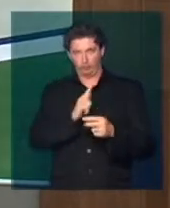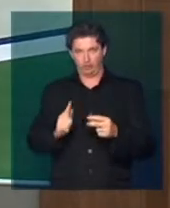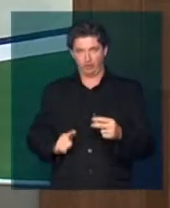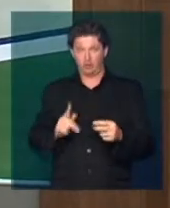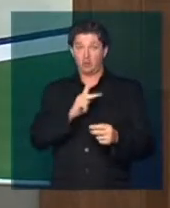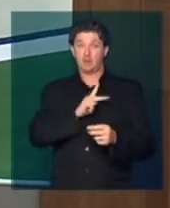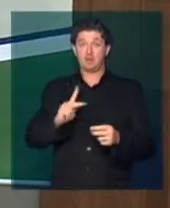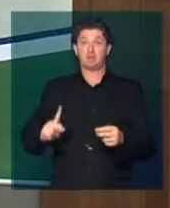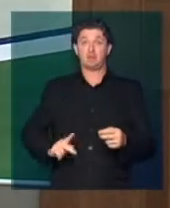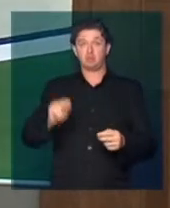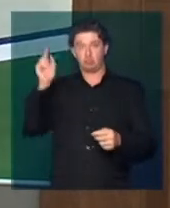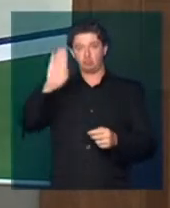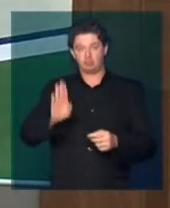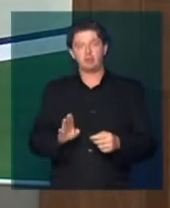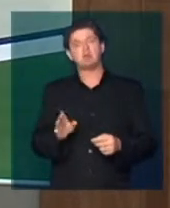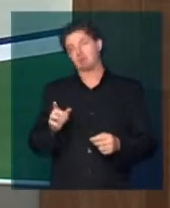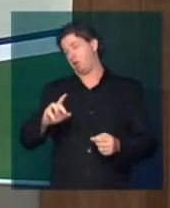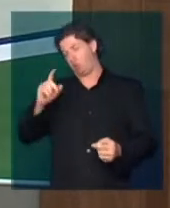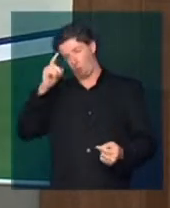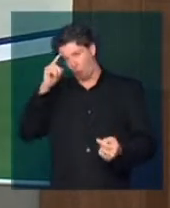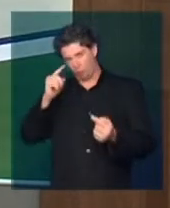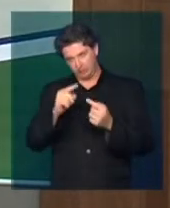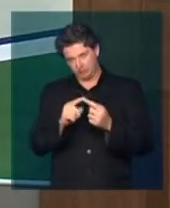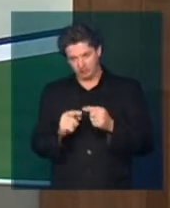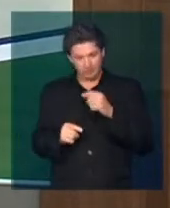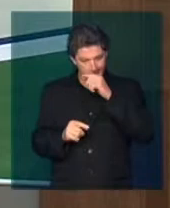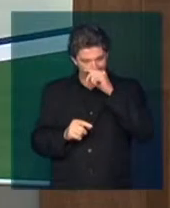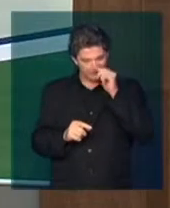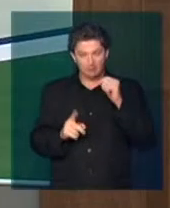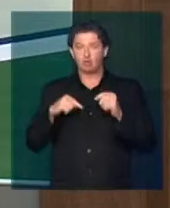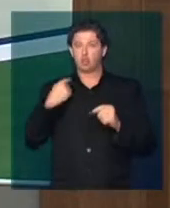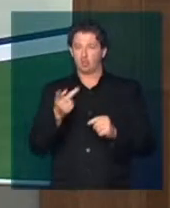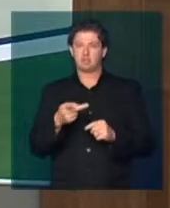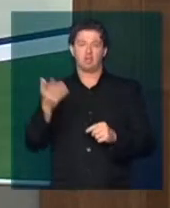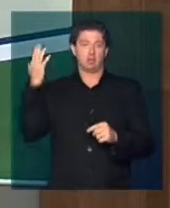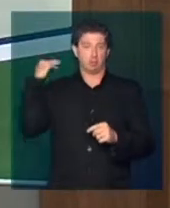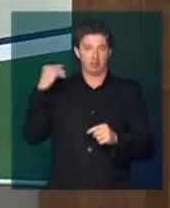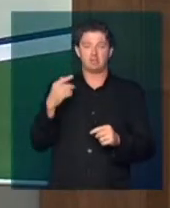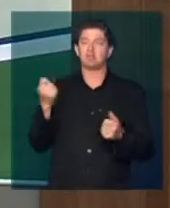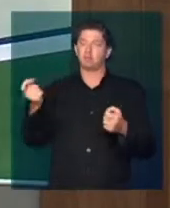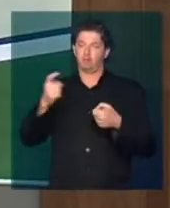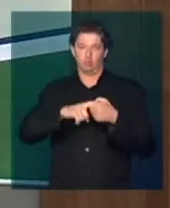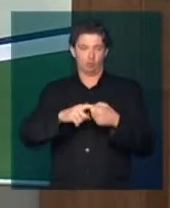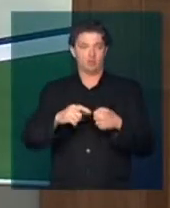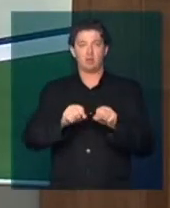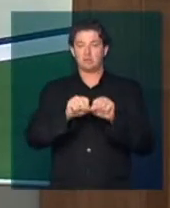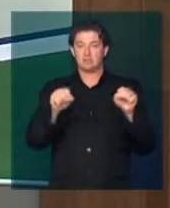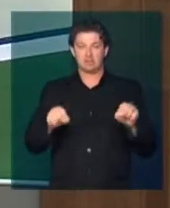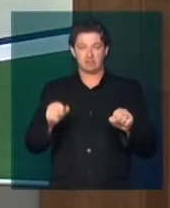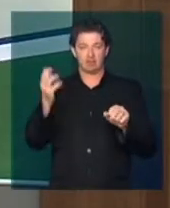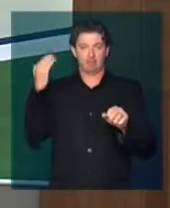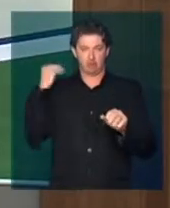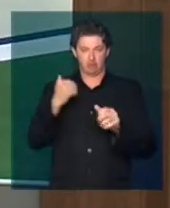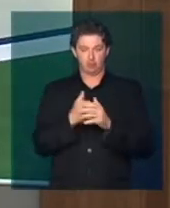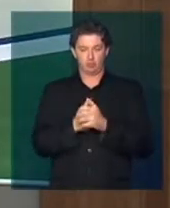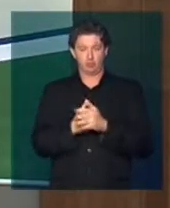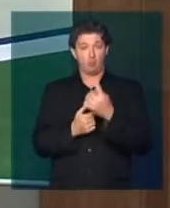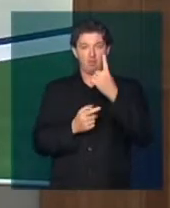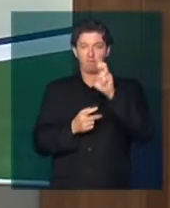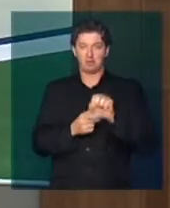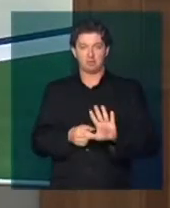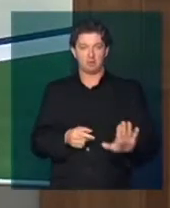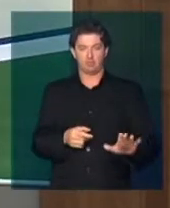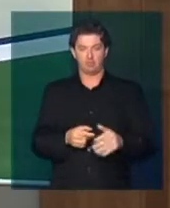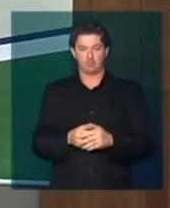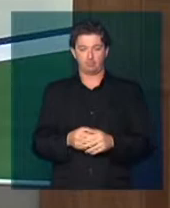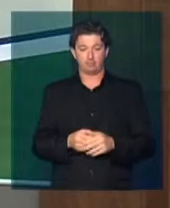presidente da República. Há um consenso que foi um equívoco que nós cometemos e devemos voltar ao sistema anterior. Com o fim da